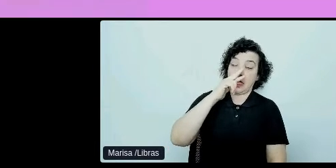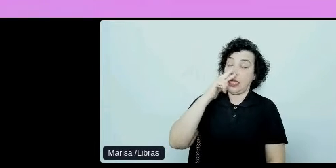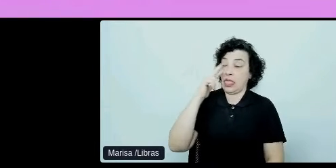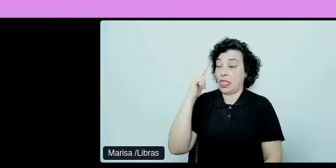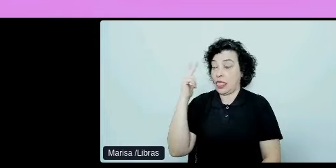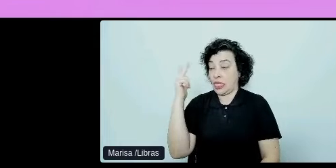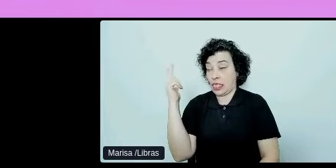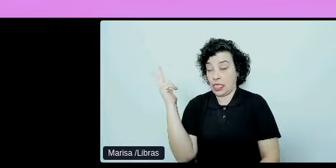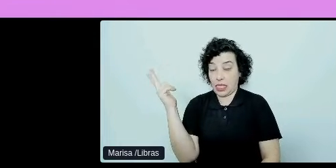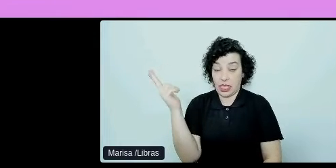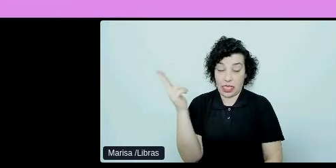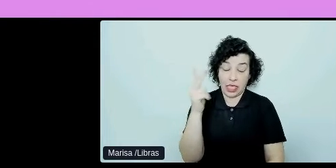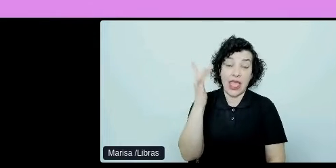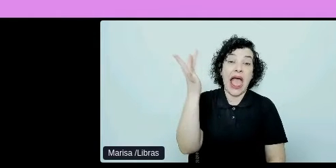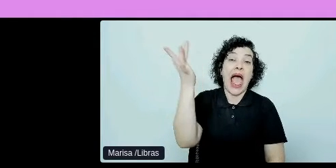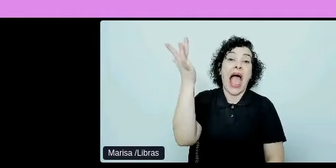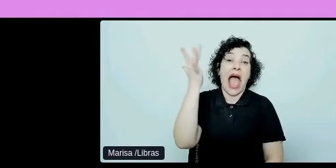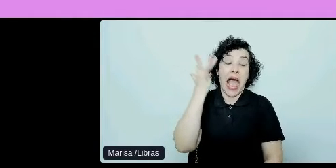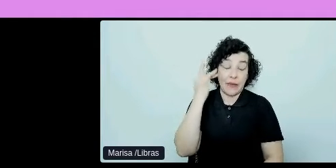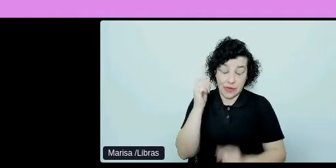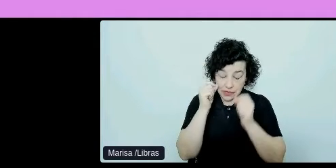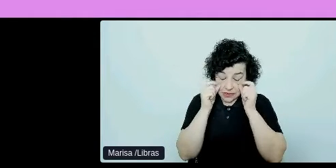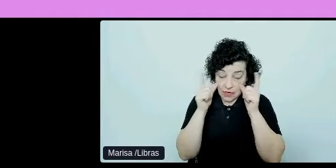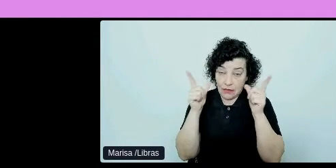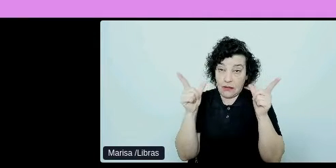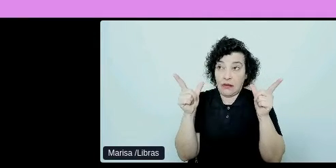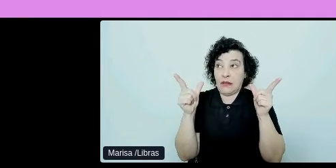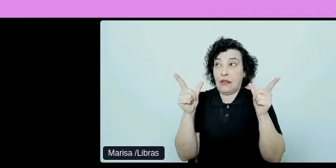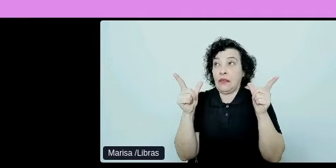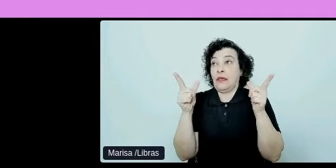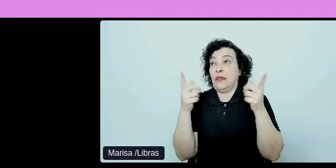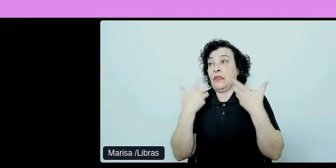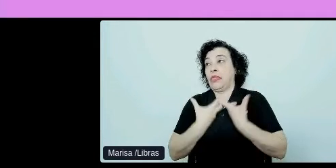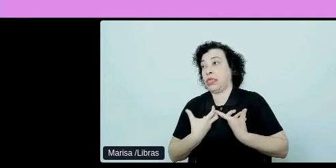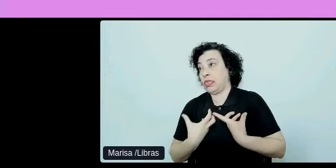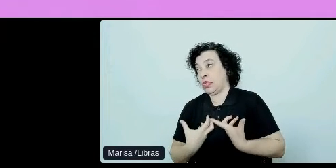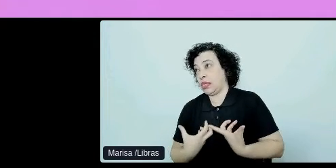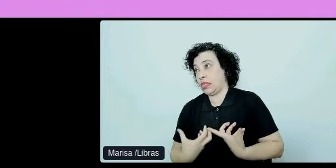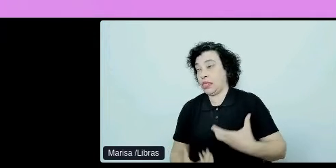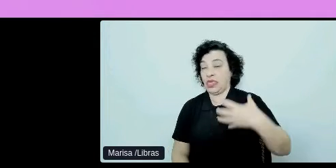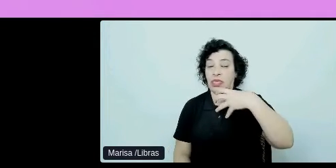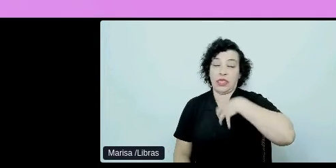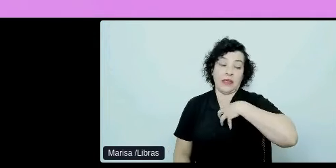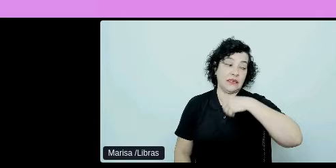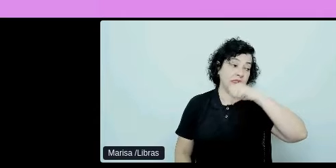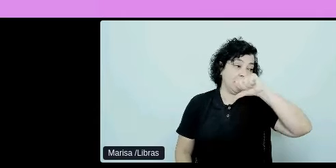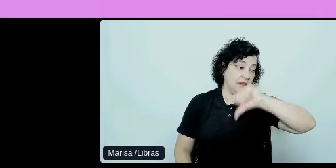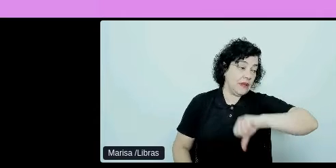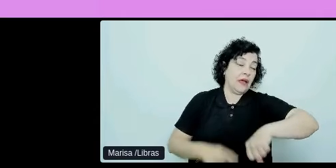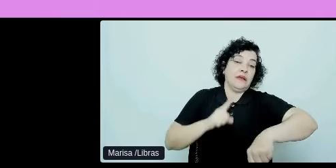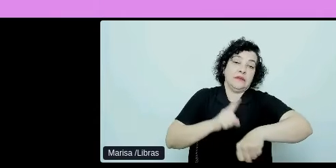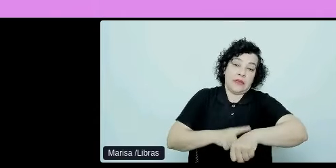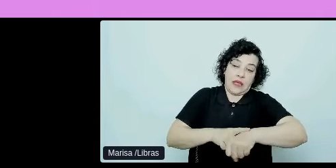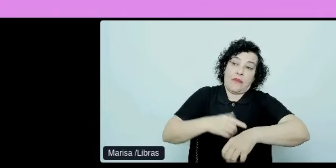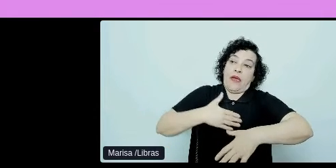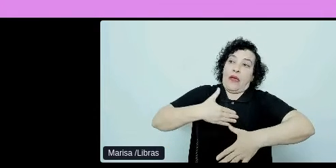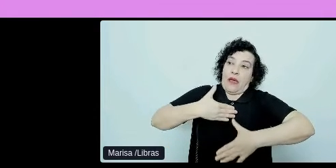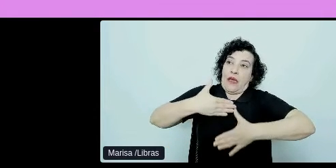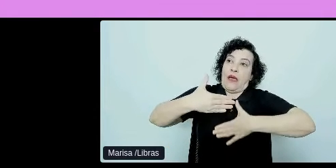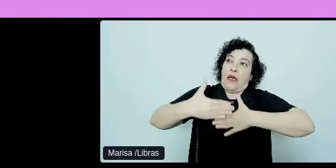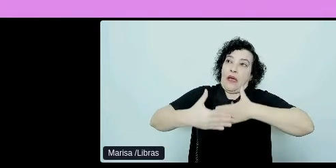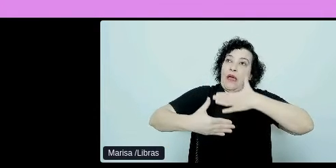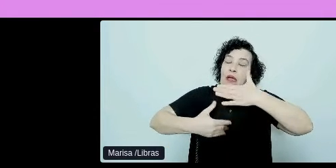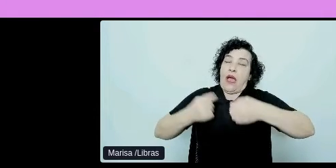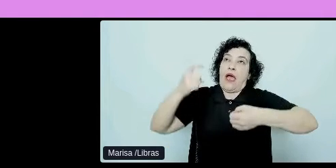fica com essa ressaca no dia seguinte, né? Você vai se sentir mal, você vai precisar de um tempo para você poder se recompor, poder